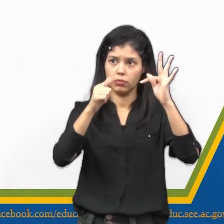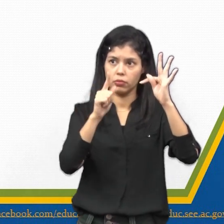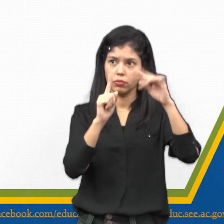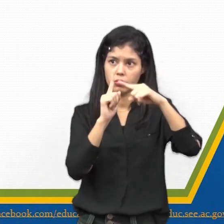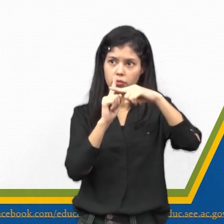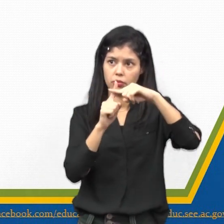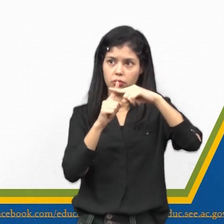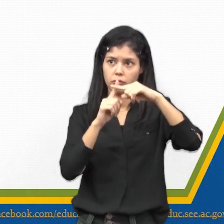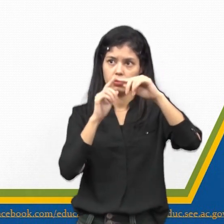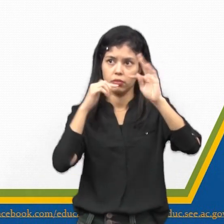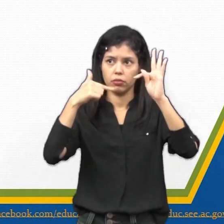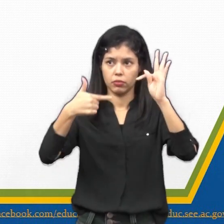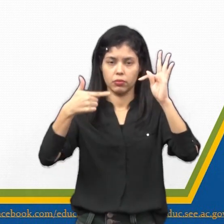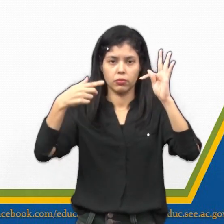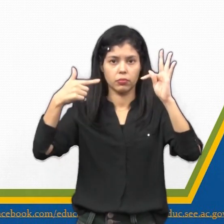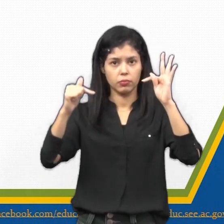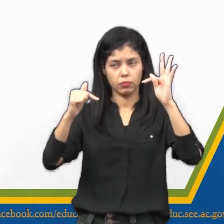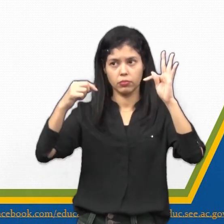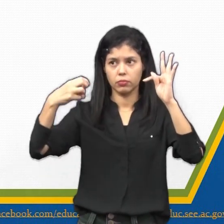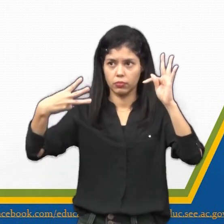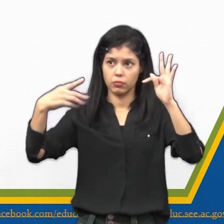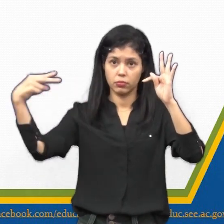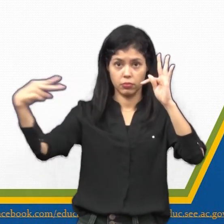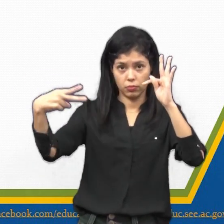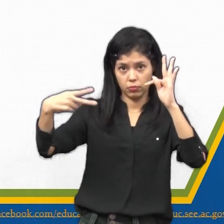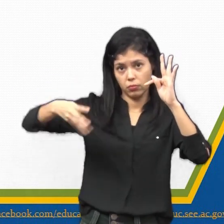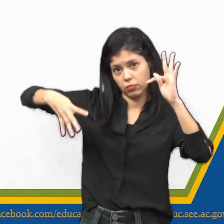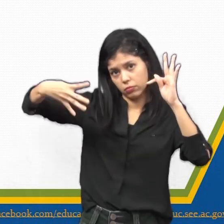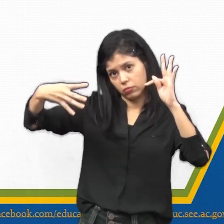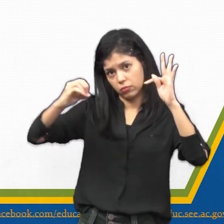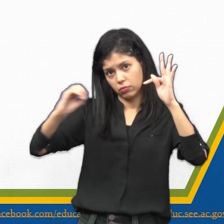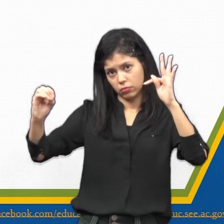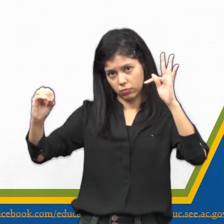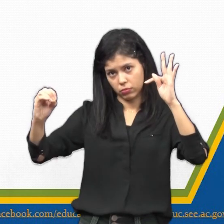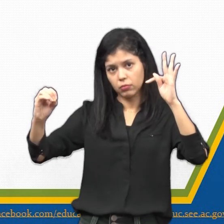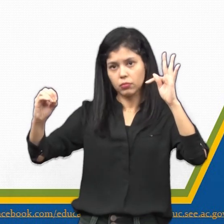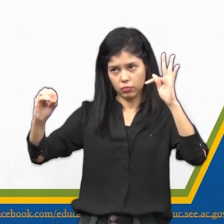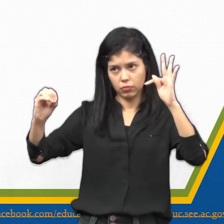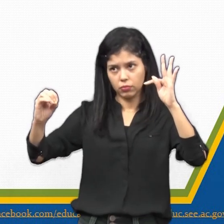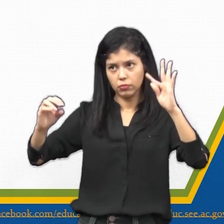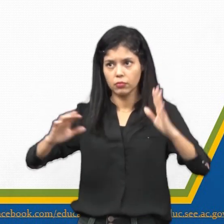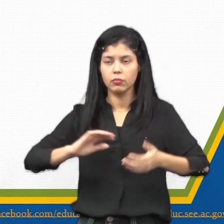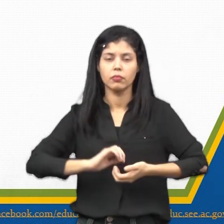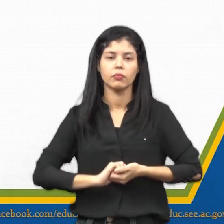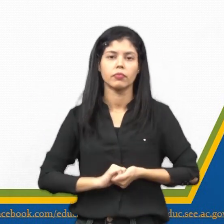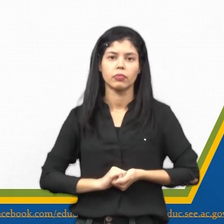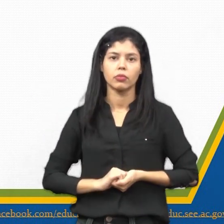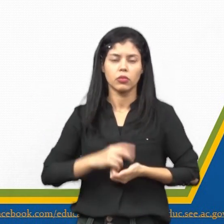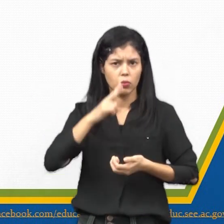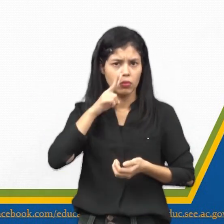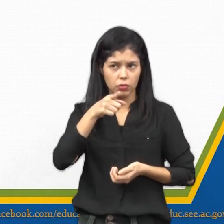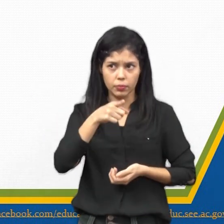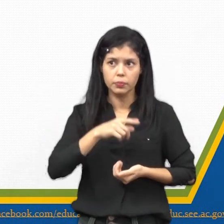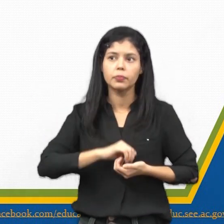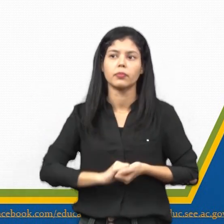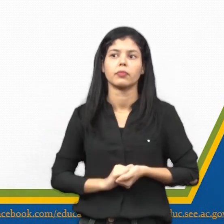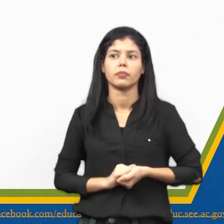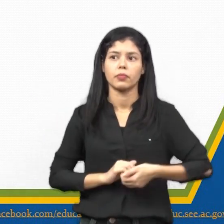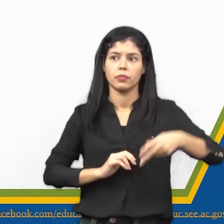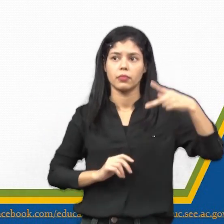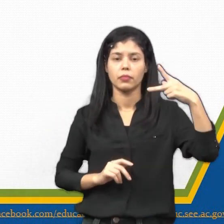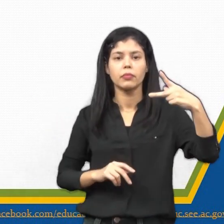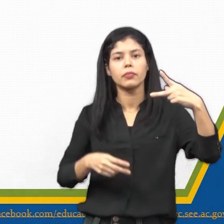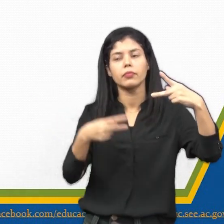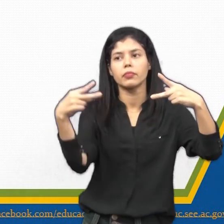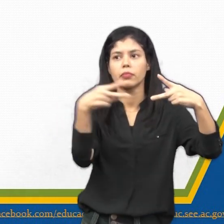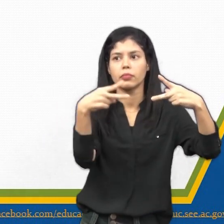graus Celsius, não podemos esquecer de transformá-la para Kelvin, então vai dar 400 Kelvin, como eu estou te demonstrando.